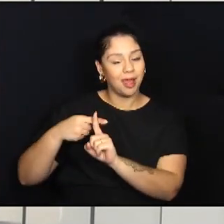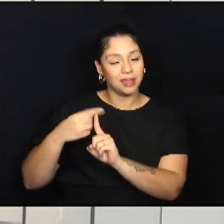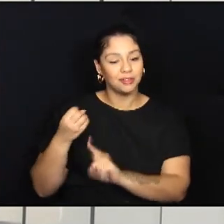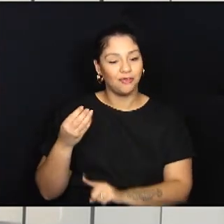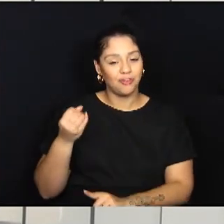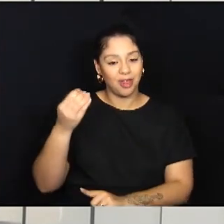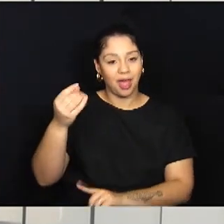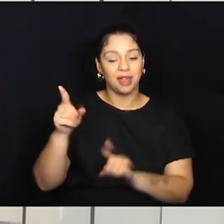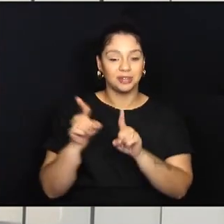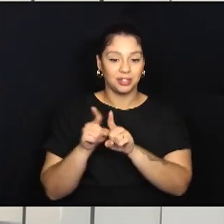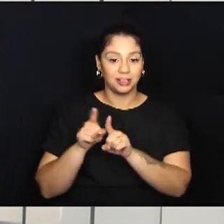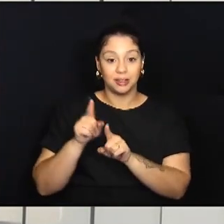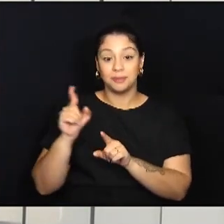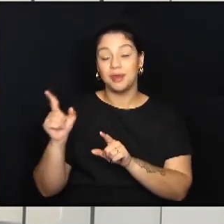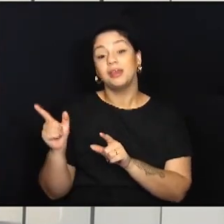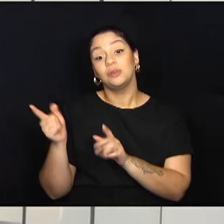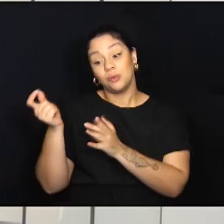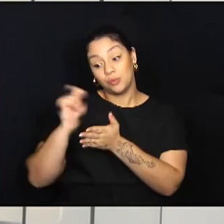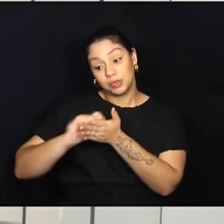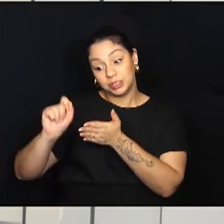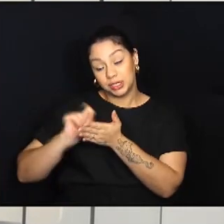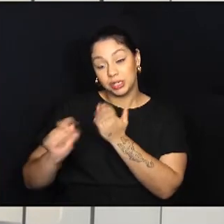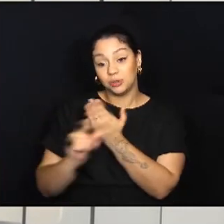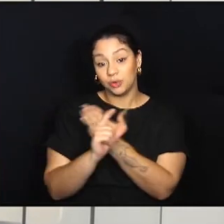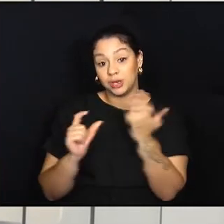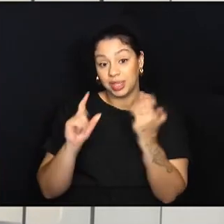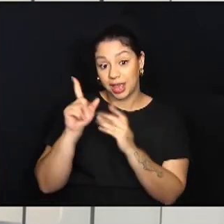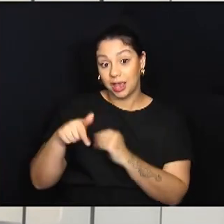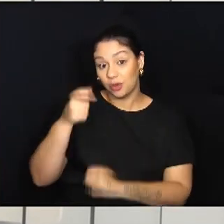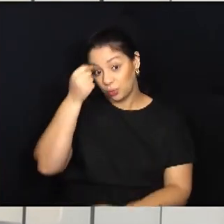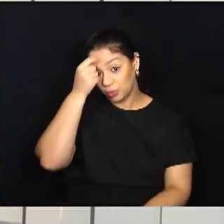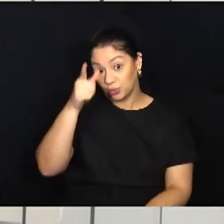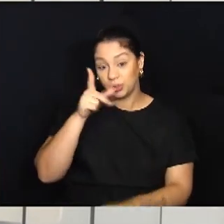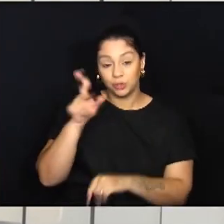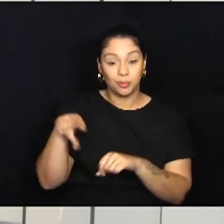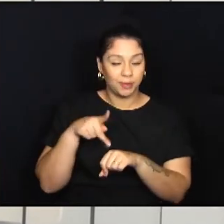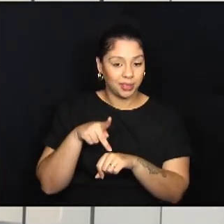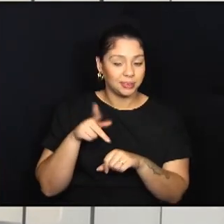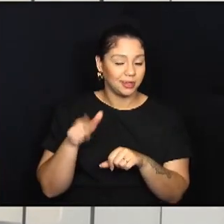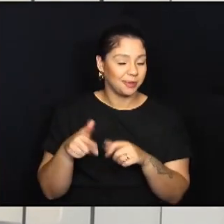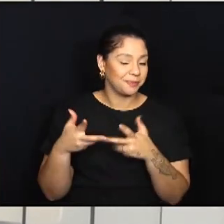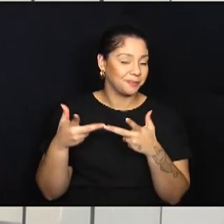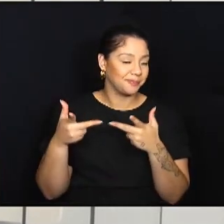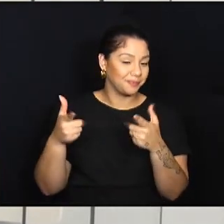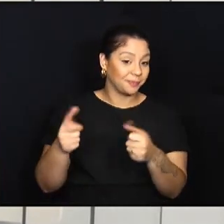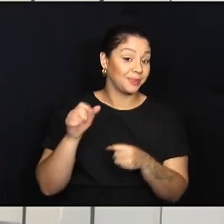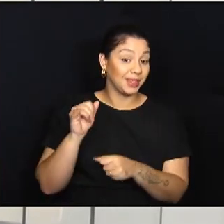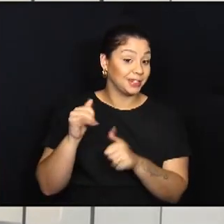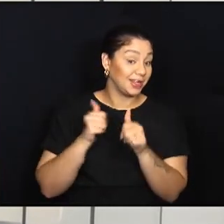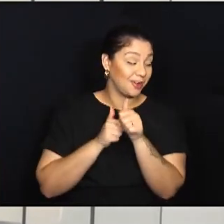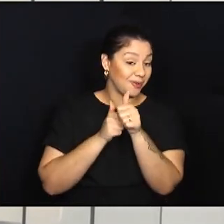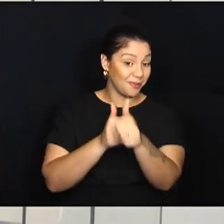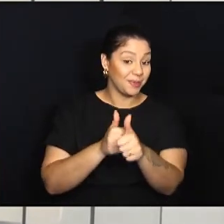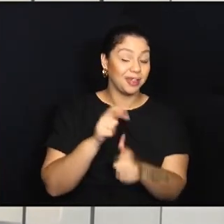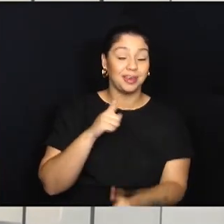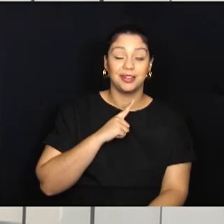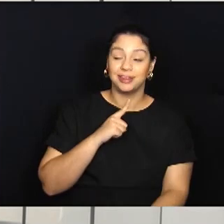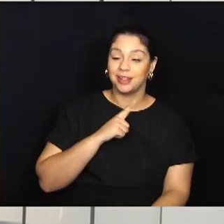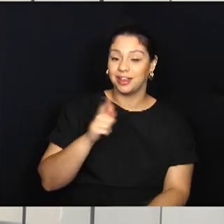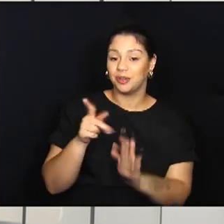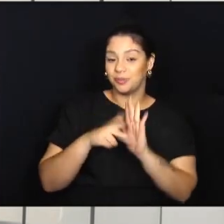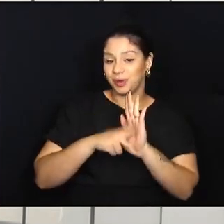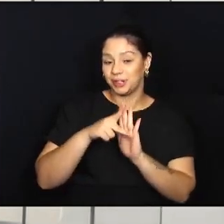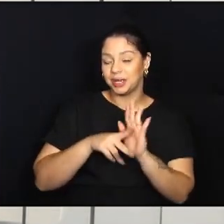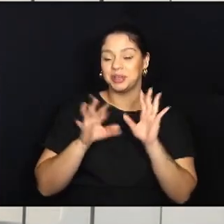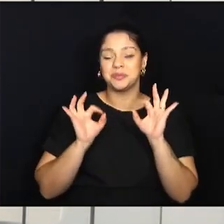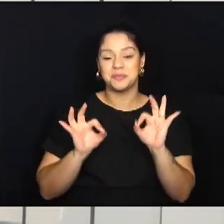os escritores, com a cultura, né, do nosso país, que é tão rica? Então, você que está nos acompanhando da Janela Cultural, projeto muito